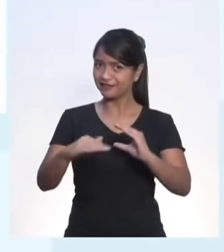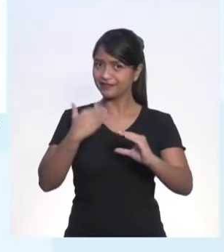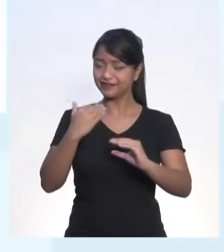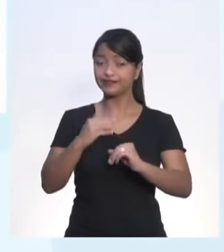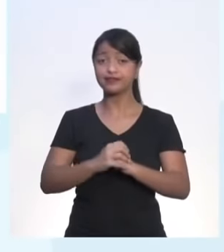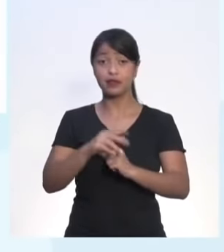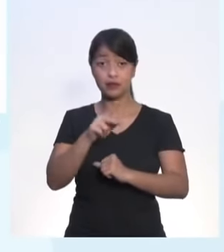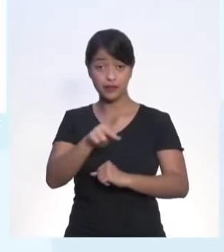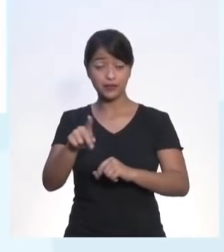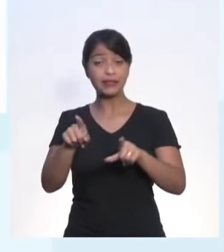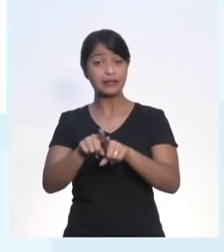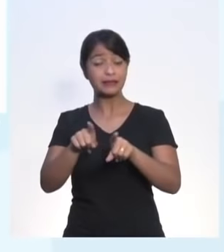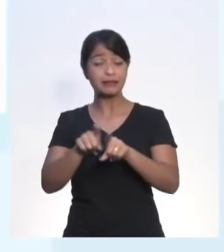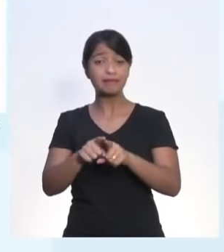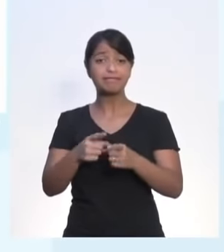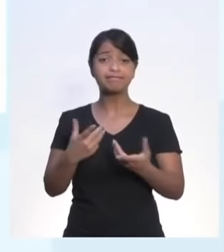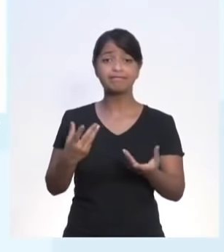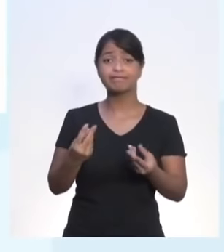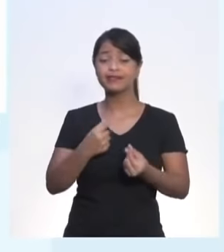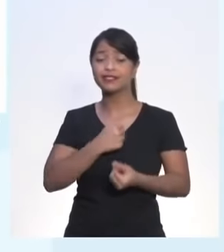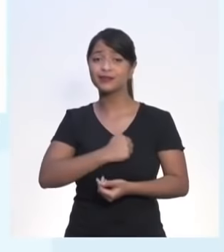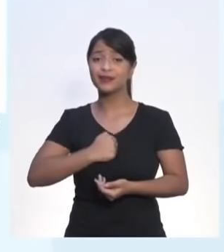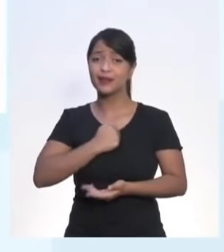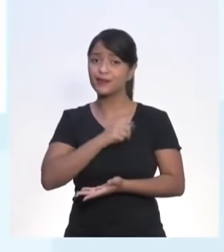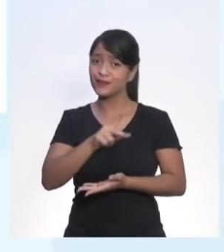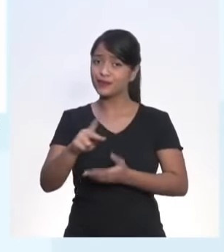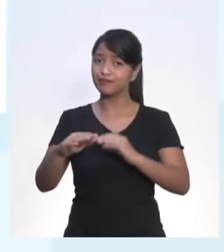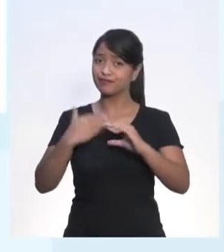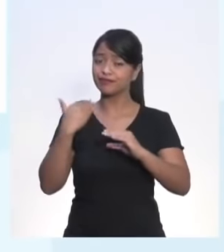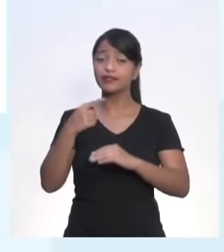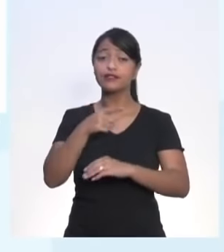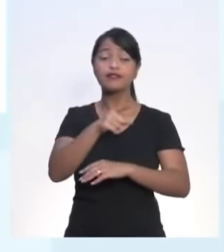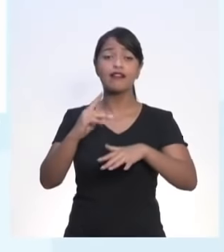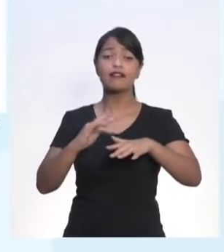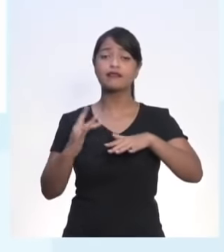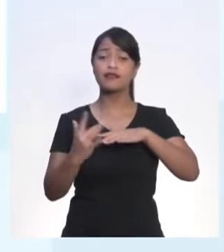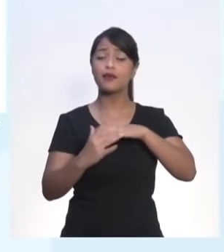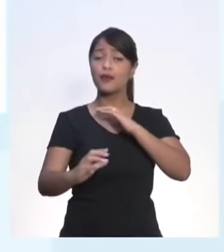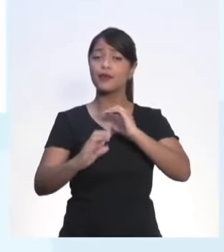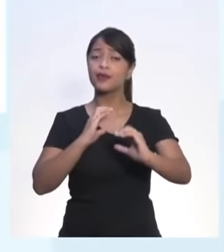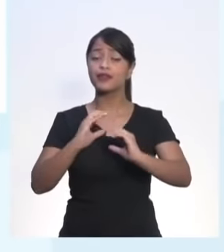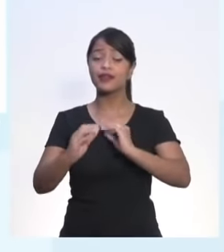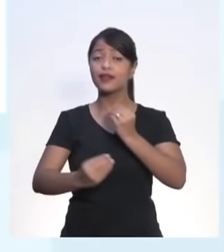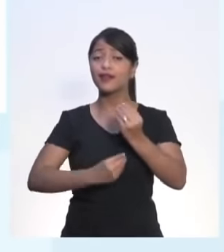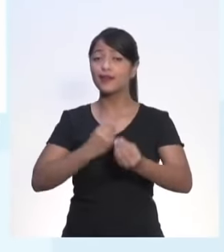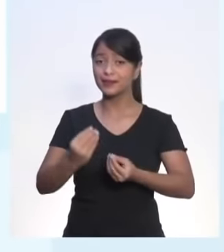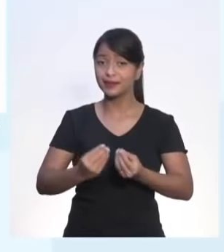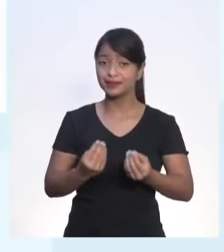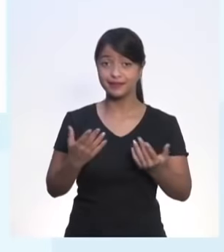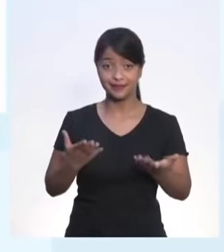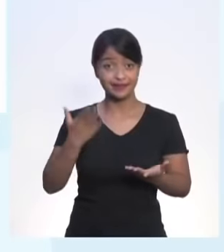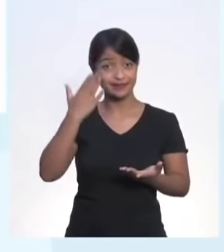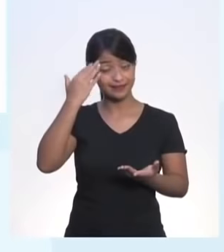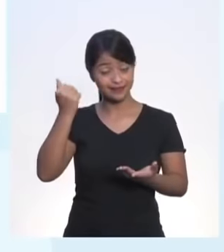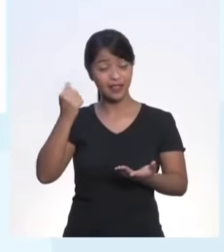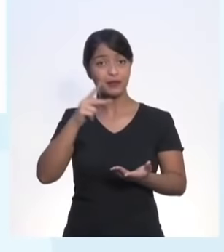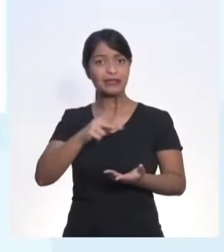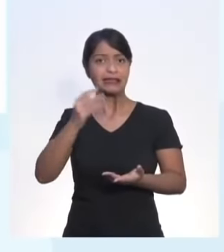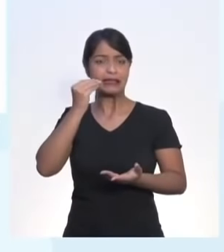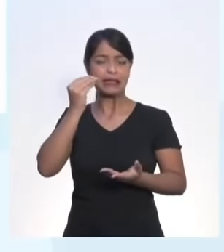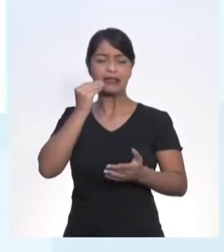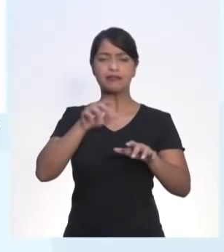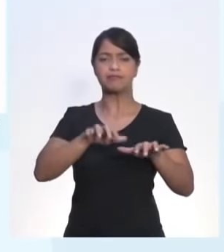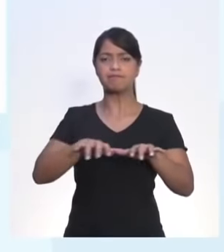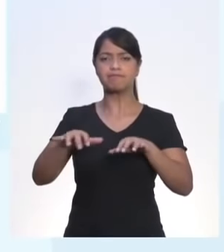Professores também, estou sentindo falta aqui dos professores. Então, como é que vocês se comunicam nas redes sociais? Porque professor tenta falar direitinho,